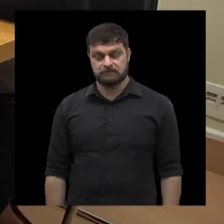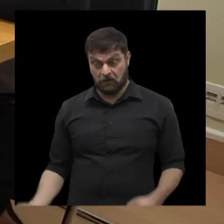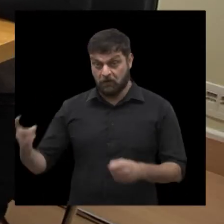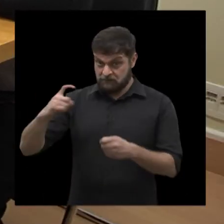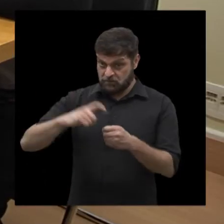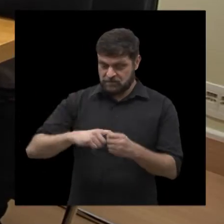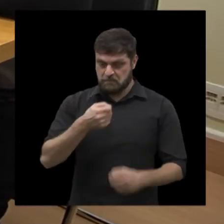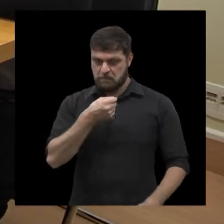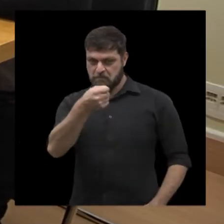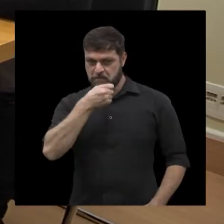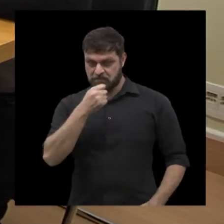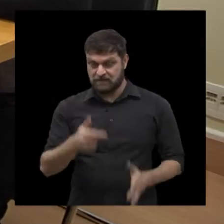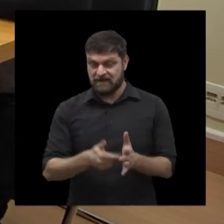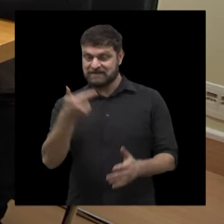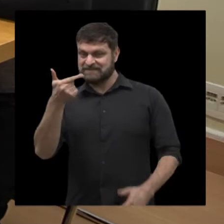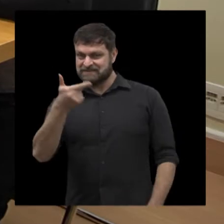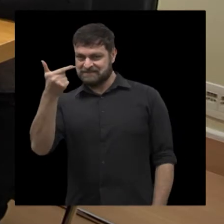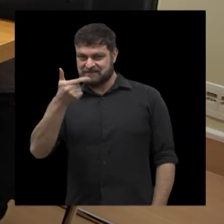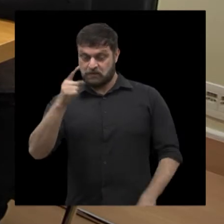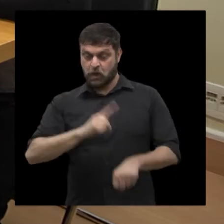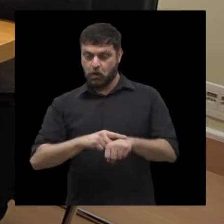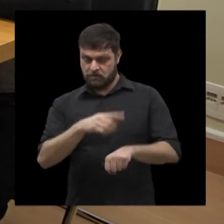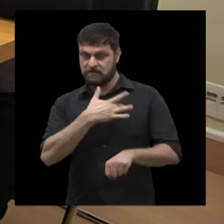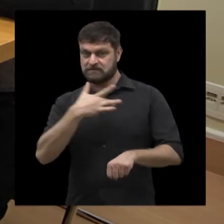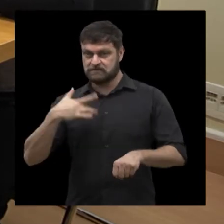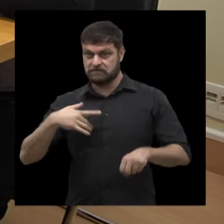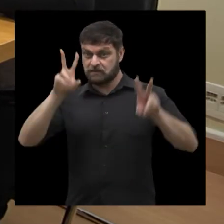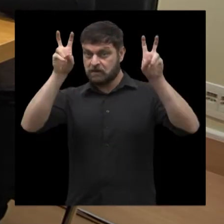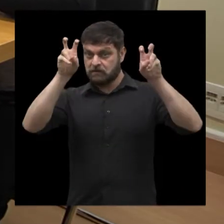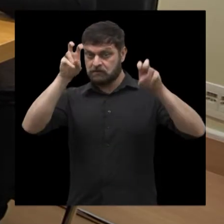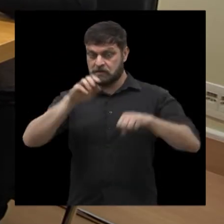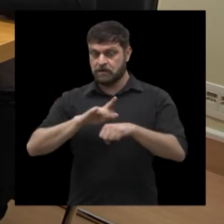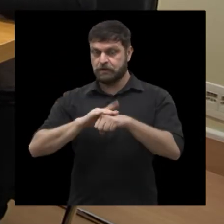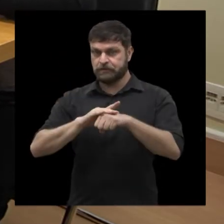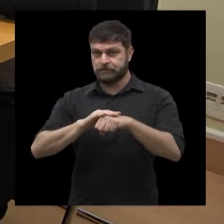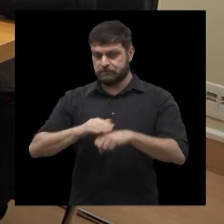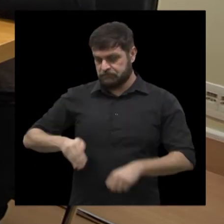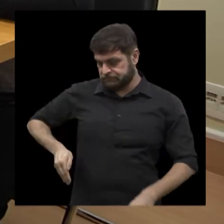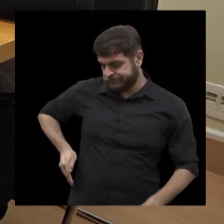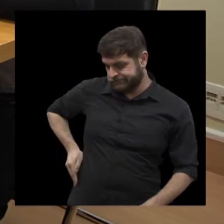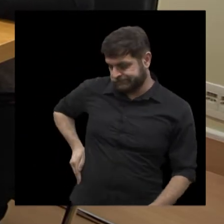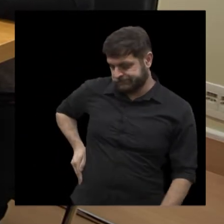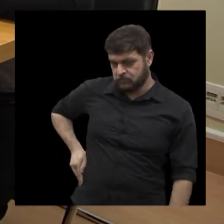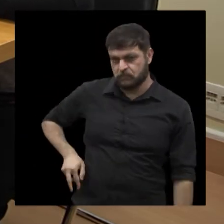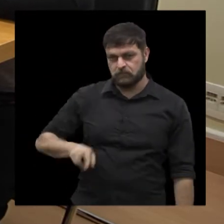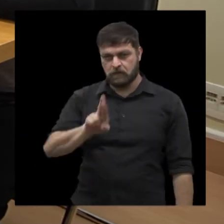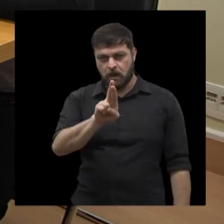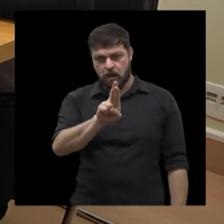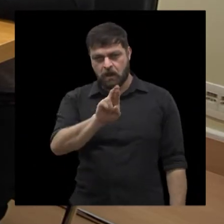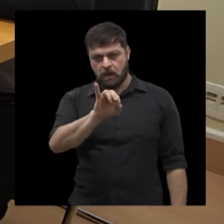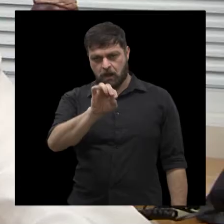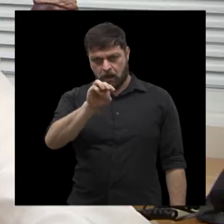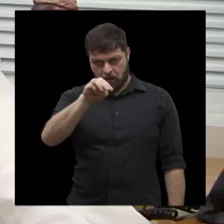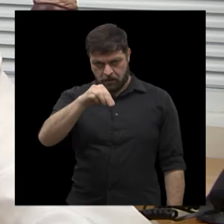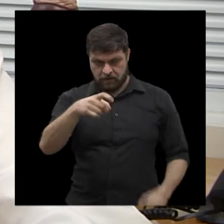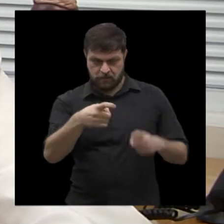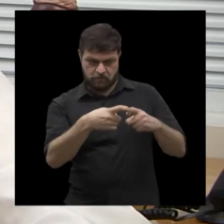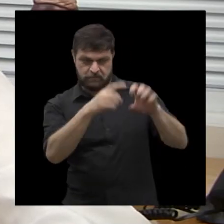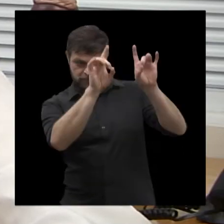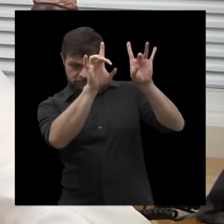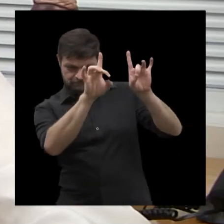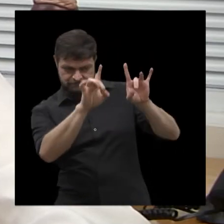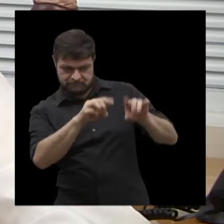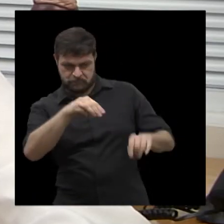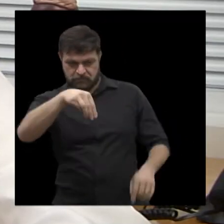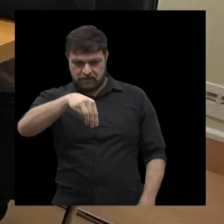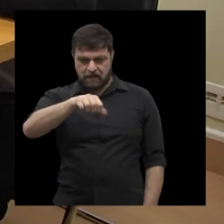Estamos de volta agora para o segundo bloco do Momento Saúde, que hoje está falando sobre doenças renais com o nefrologista Marcelo